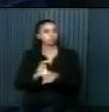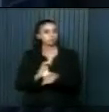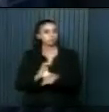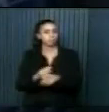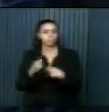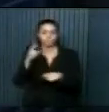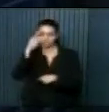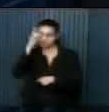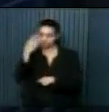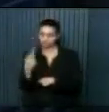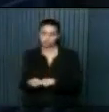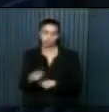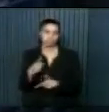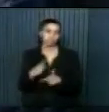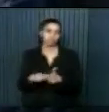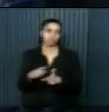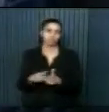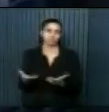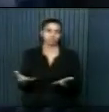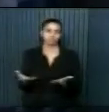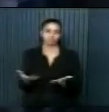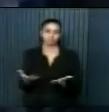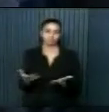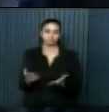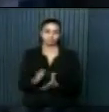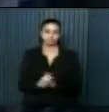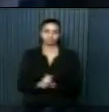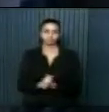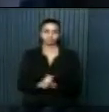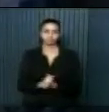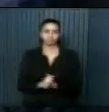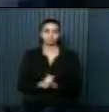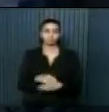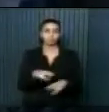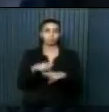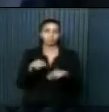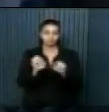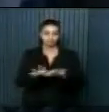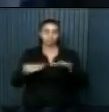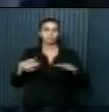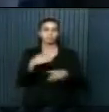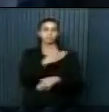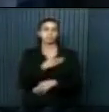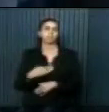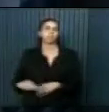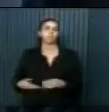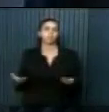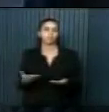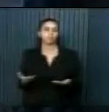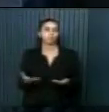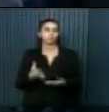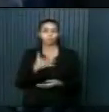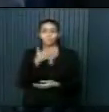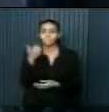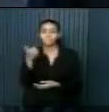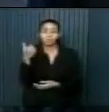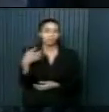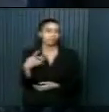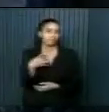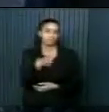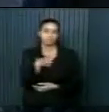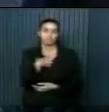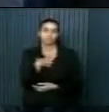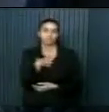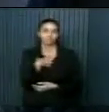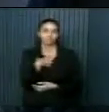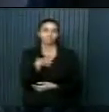decidir essa questão, motivo dessa audiência pública, da melhor maneira possível, da melhor forma